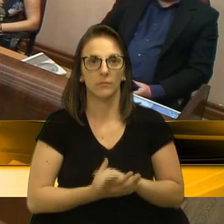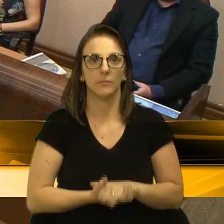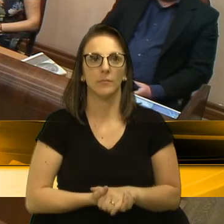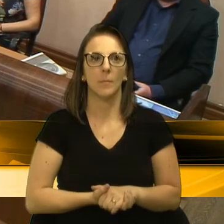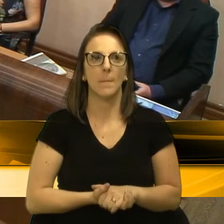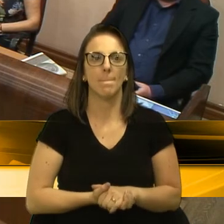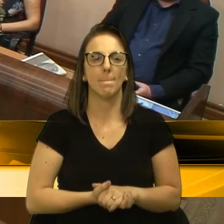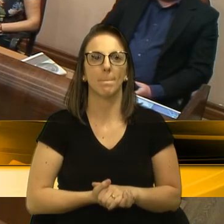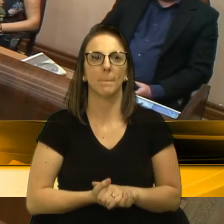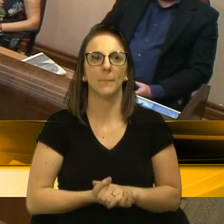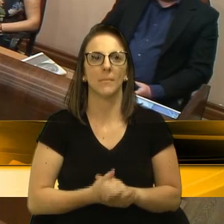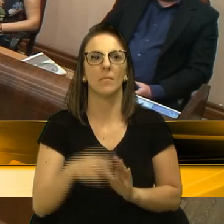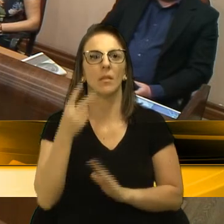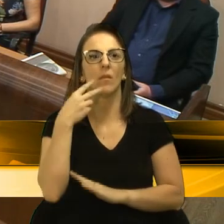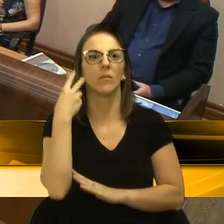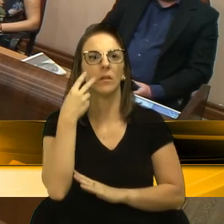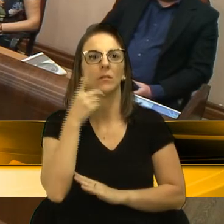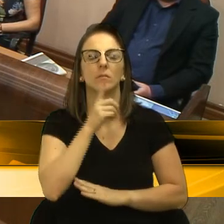Vereador Alberto.